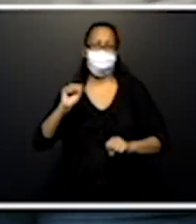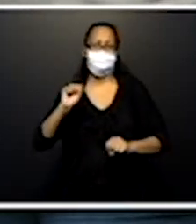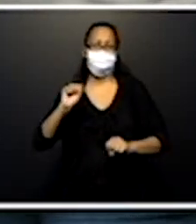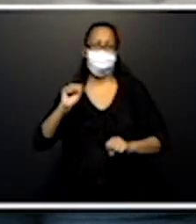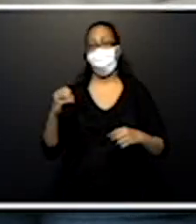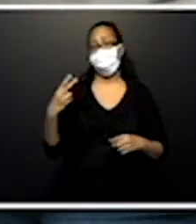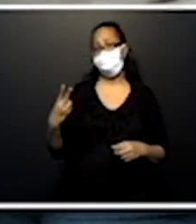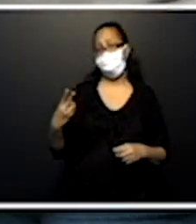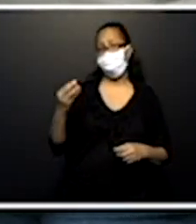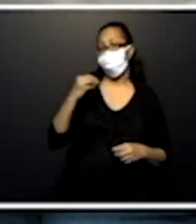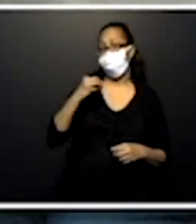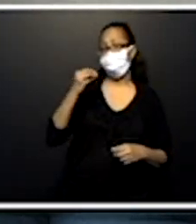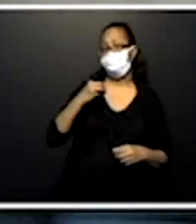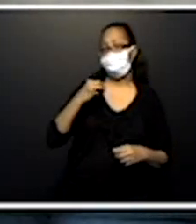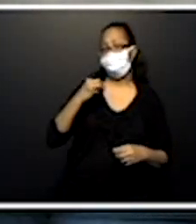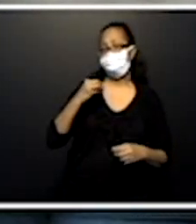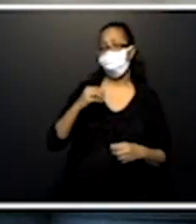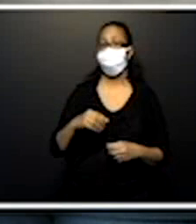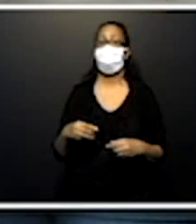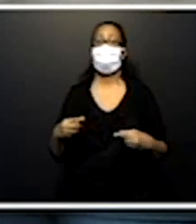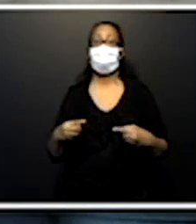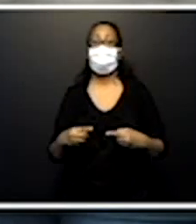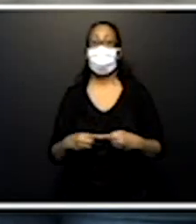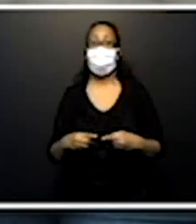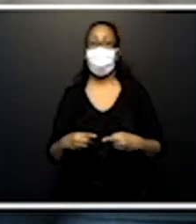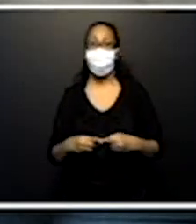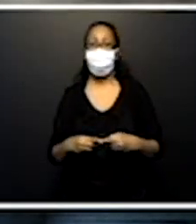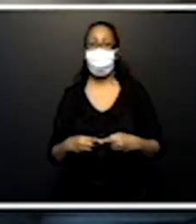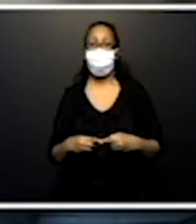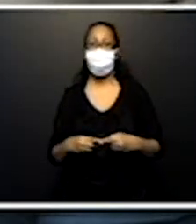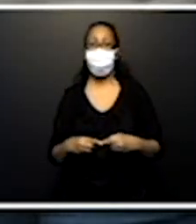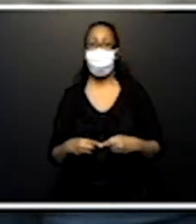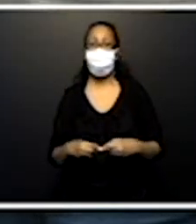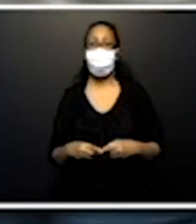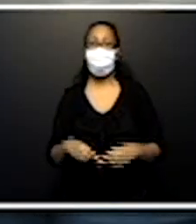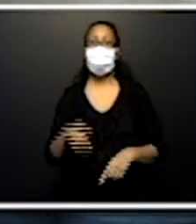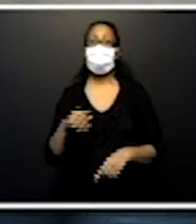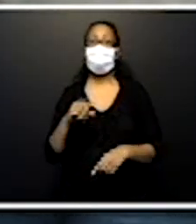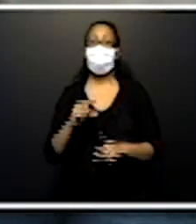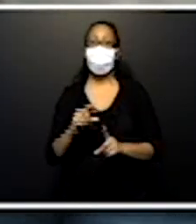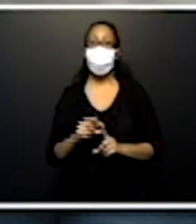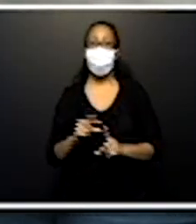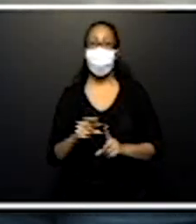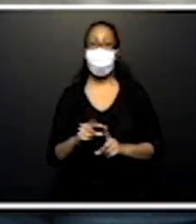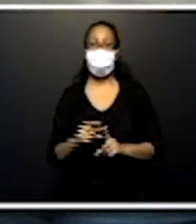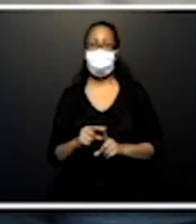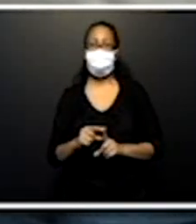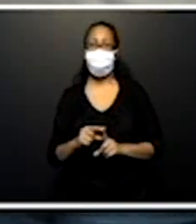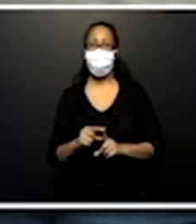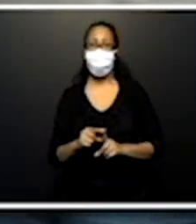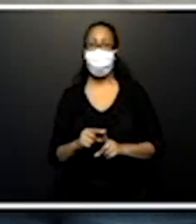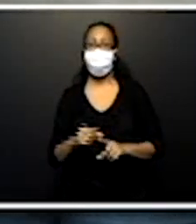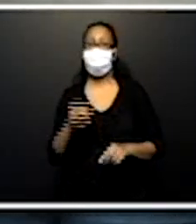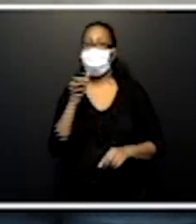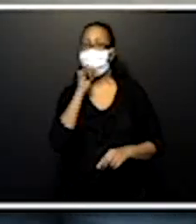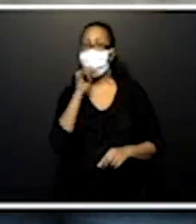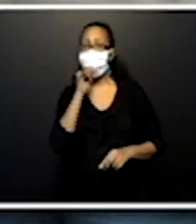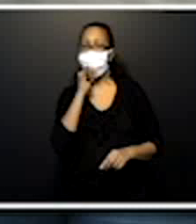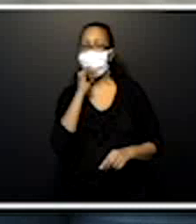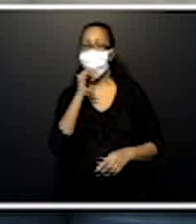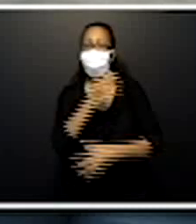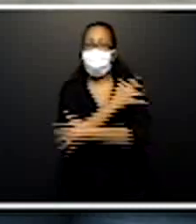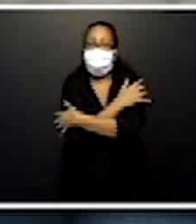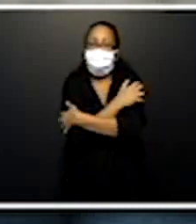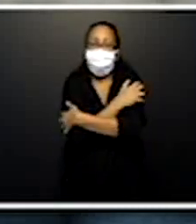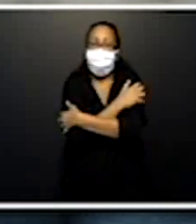fracas. Eu tenho combinação inesperada de palavras, como um abraço amarelo, né, ou então verde mais,